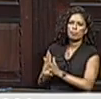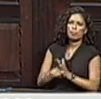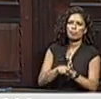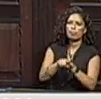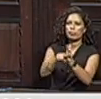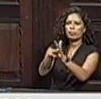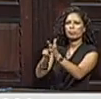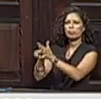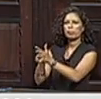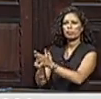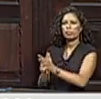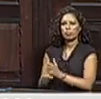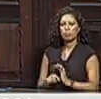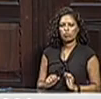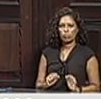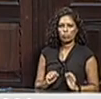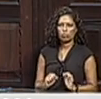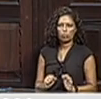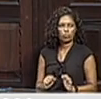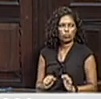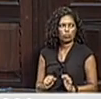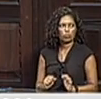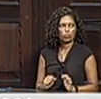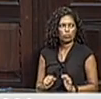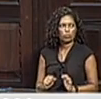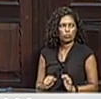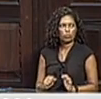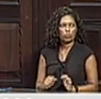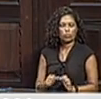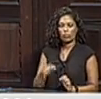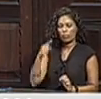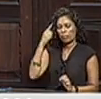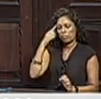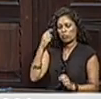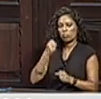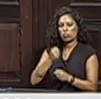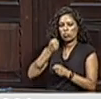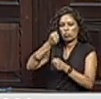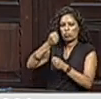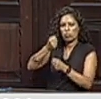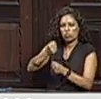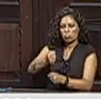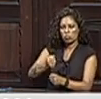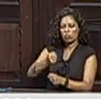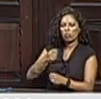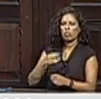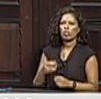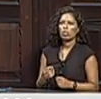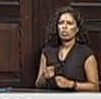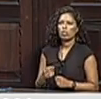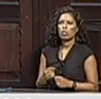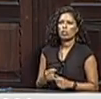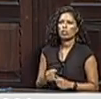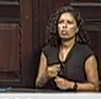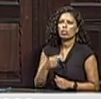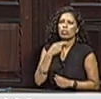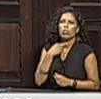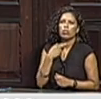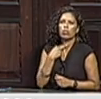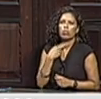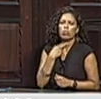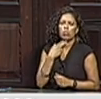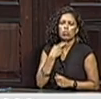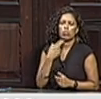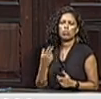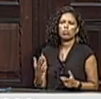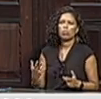acumuladas pretéritas. Então, a justiça não pode dar guarida a